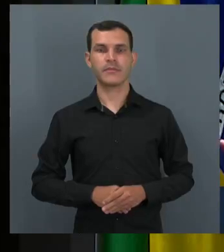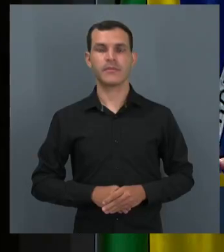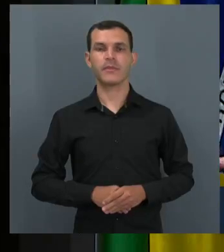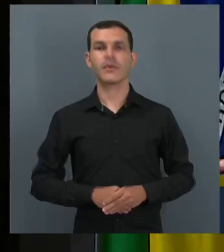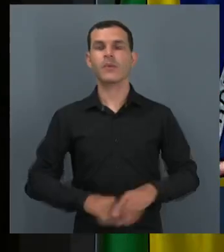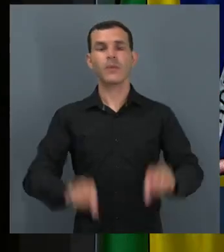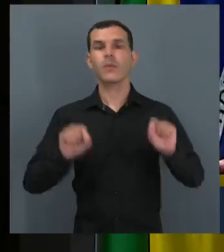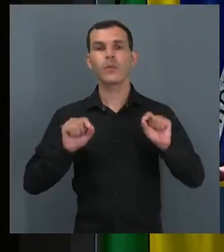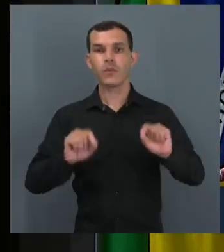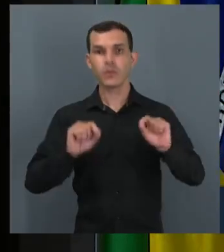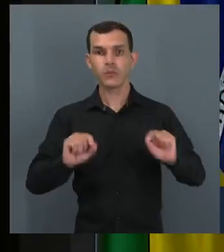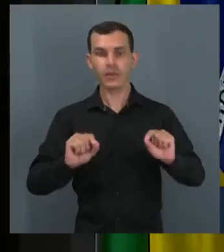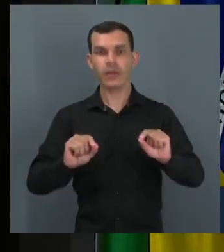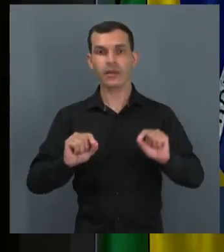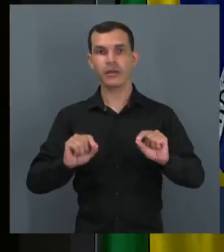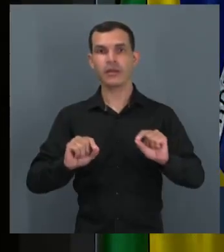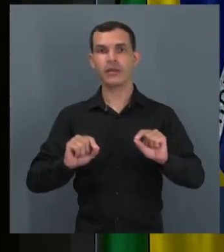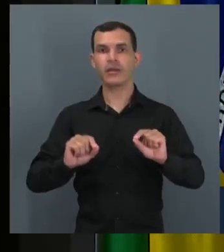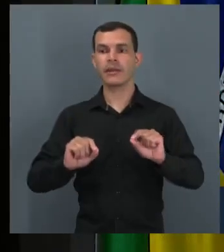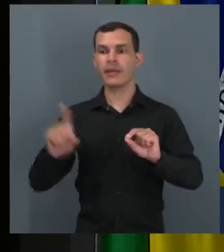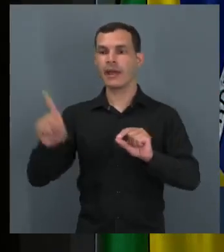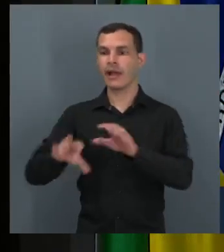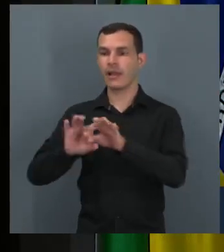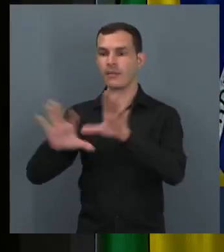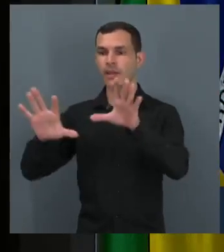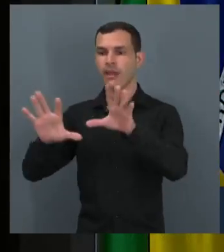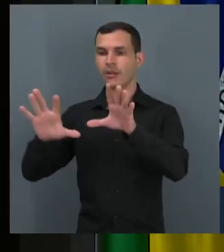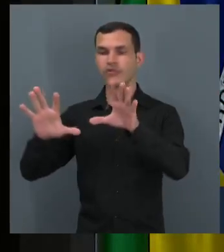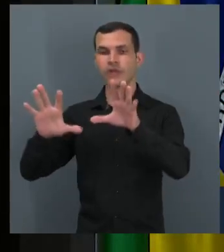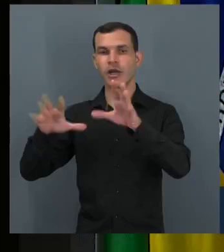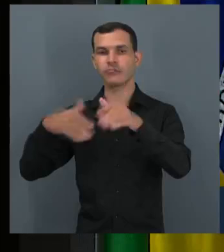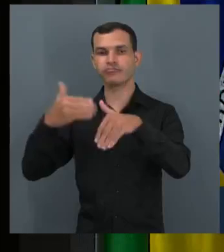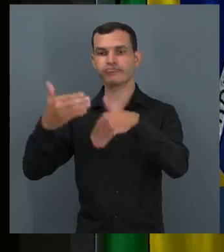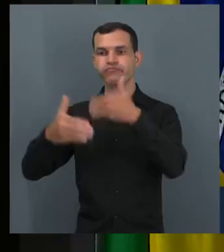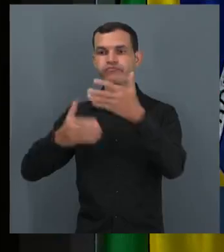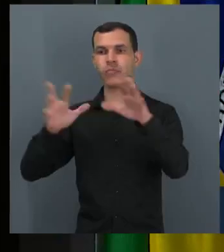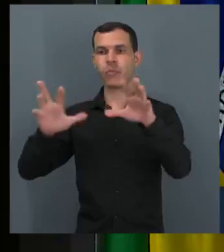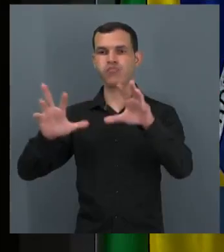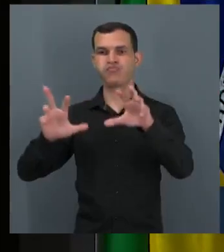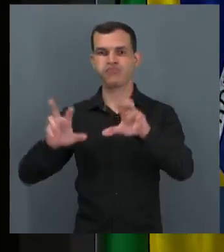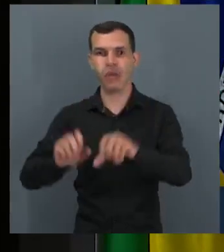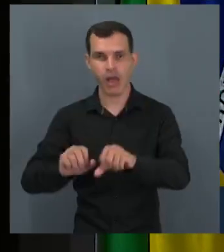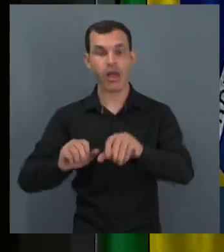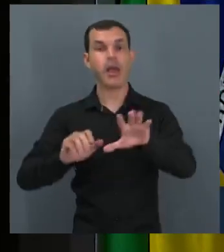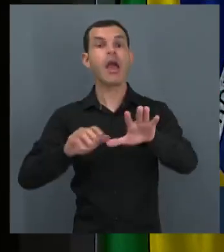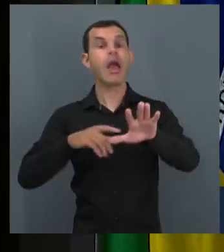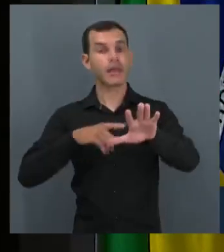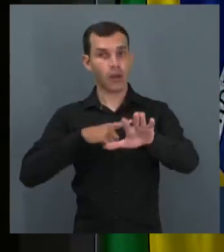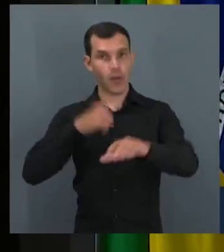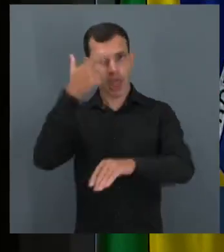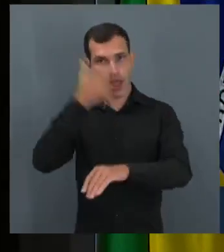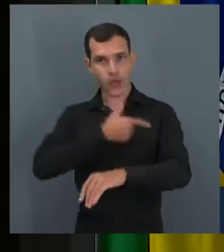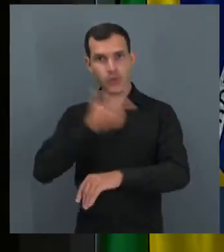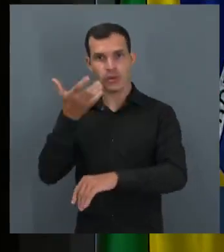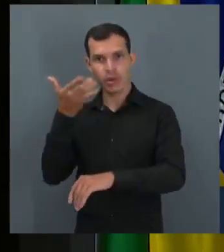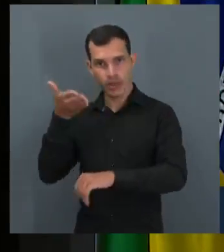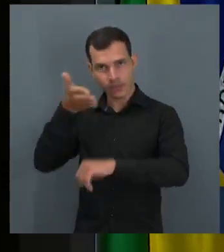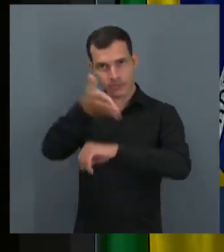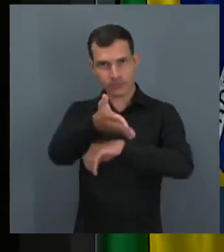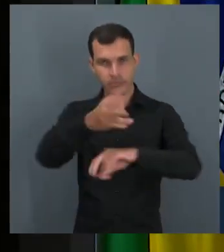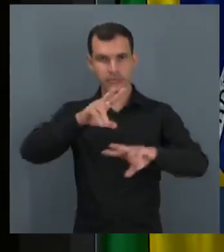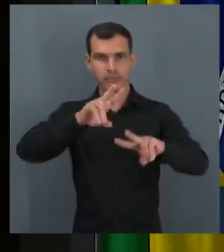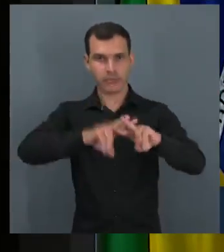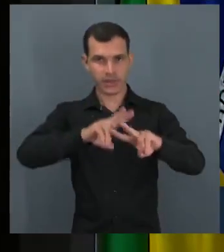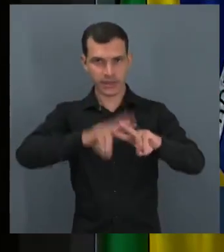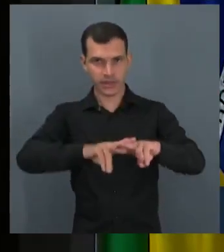seja ofuscado. Então, eu tive a minha entrada barrada no presídio por uma regra